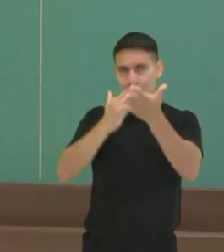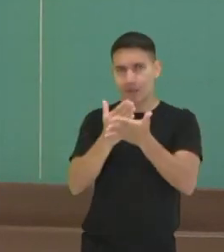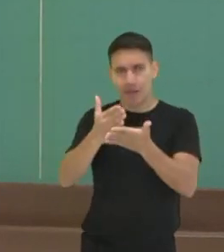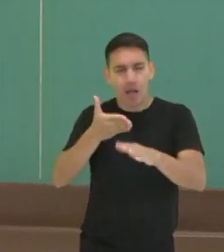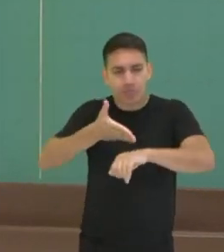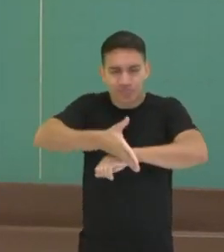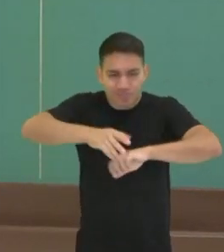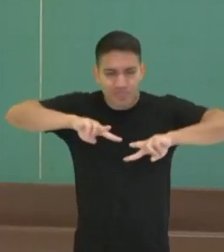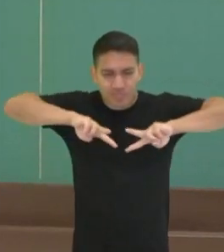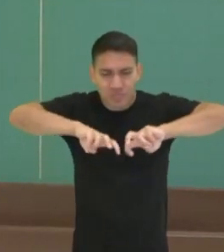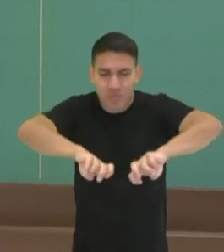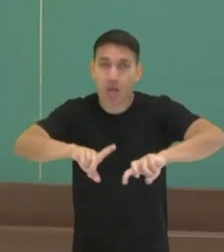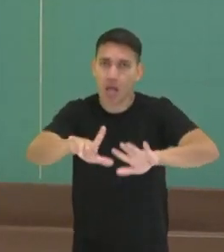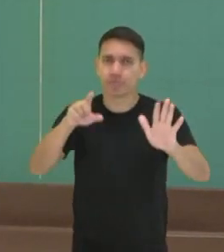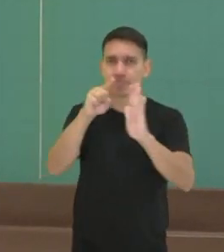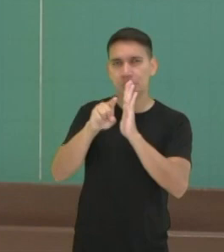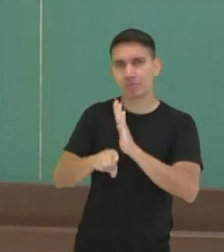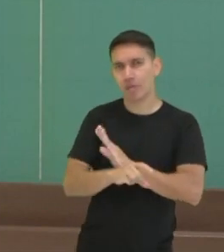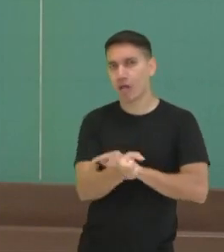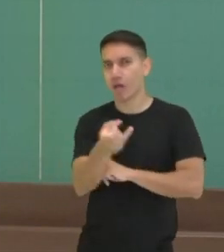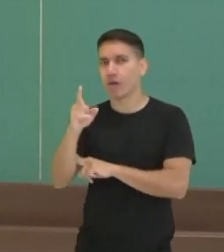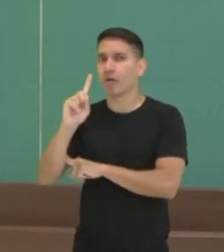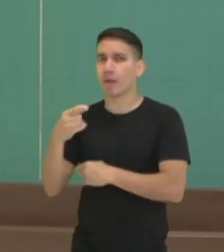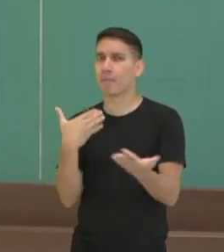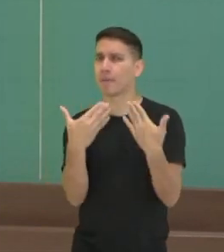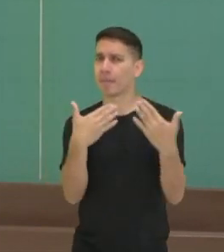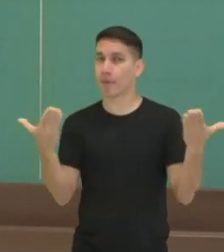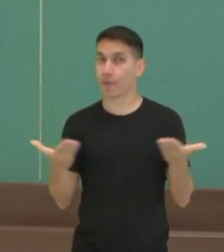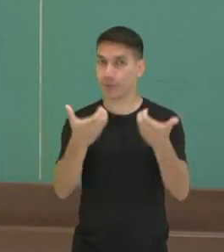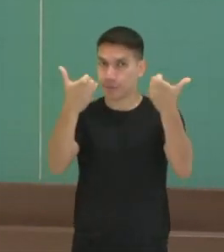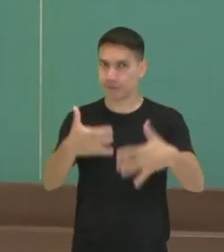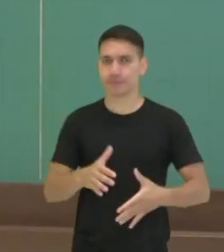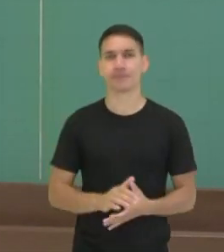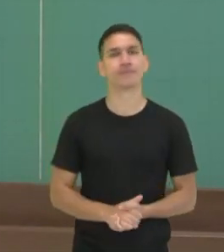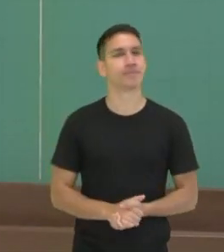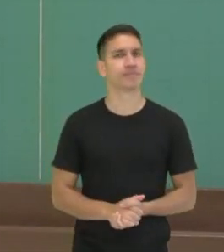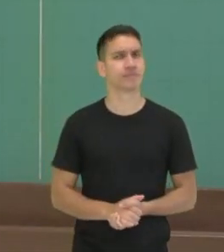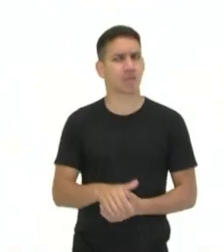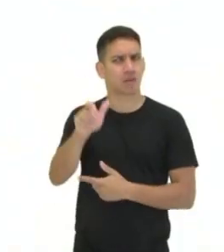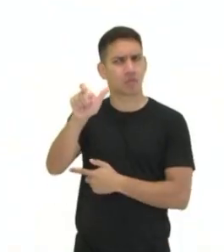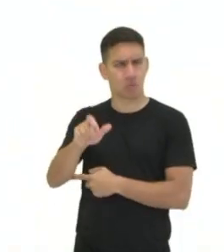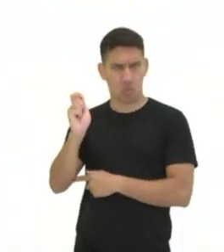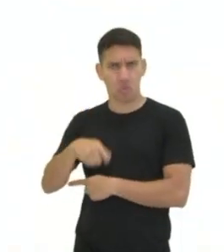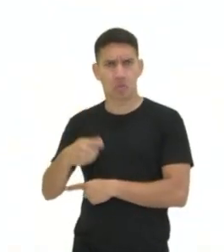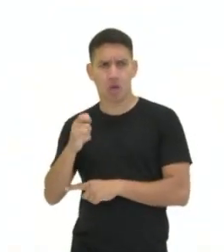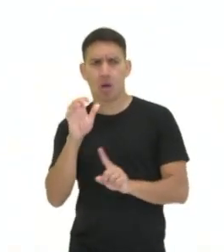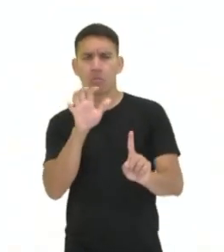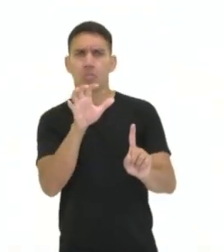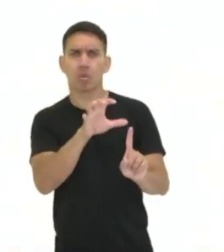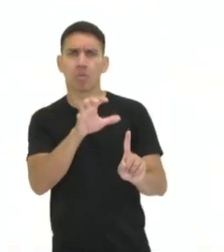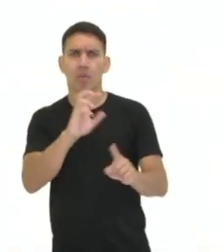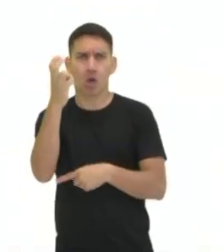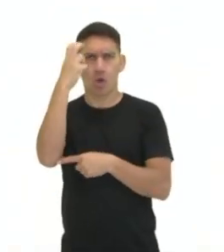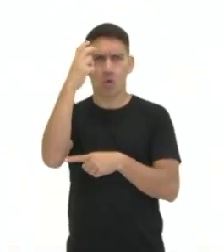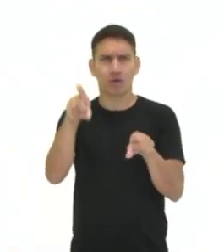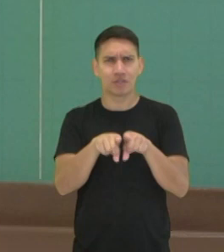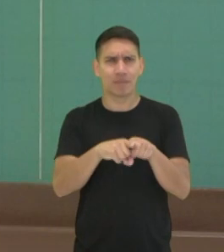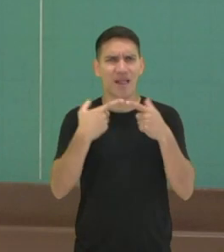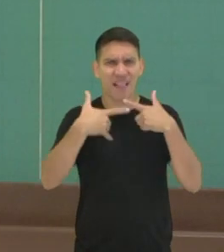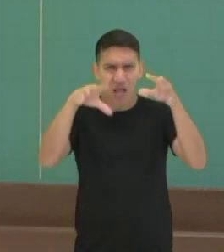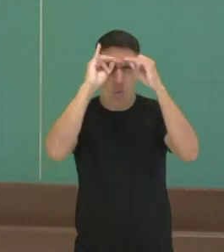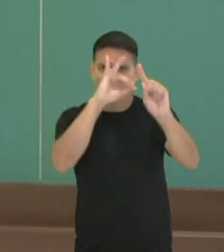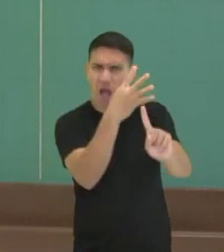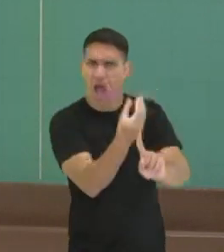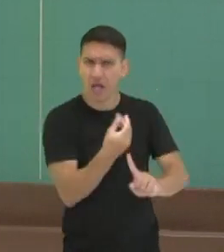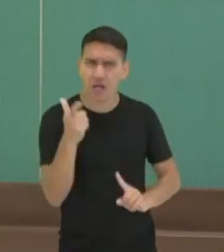aula e vamos ver umas perguntas que vão ser respondidas ainda hoje. Uma pessoa pode influenciar uma cultura e uma linguagem artística? Será que uma pessoa